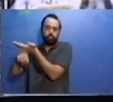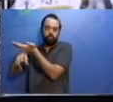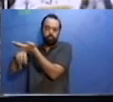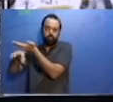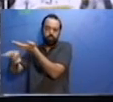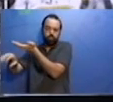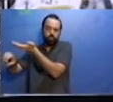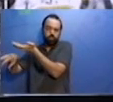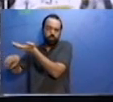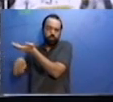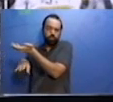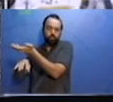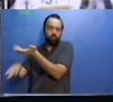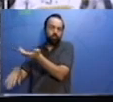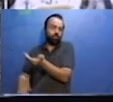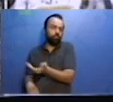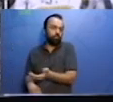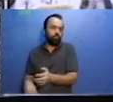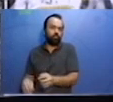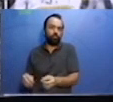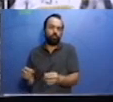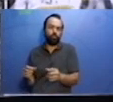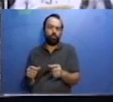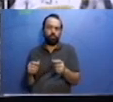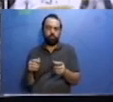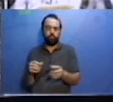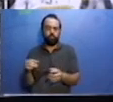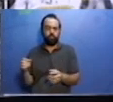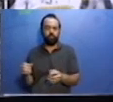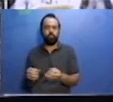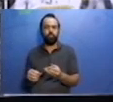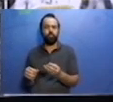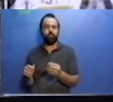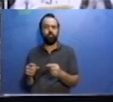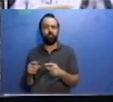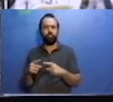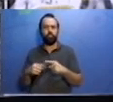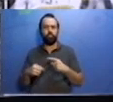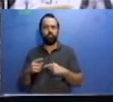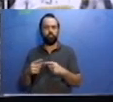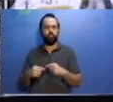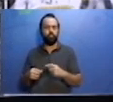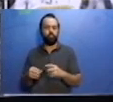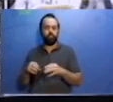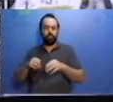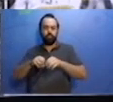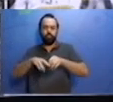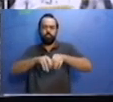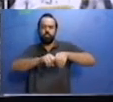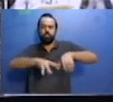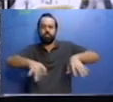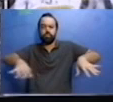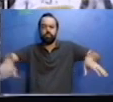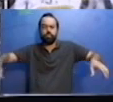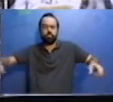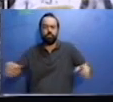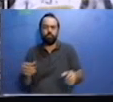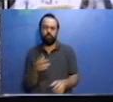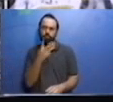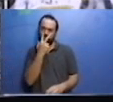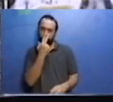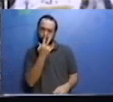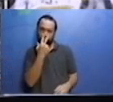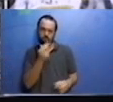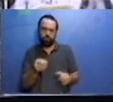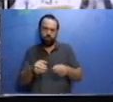esporos são estruturas responsáveis pela multiplicação dos fungos e disseminação no meio ambiente. A gente pode fazer uma relação